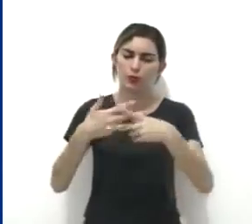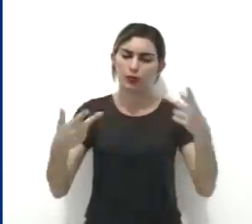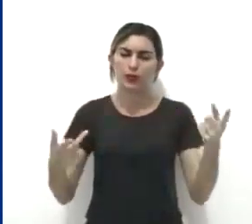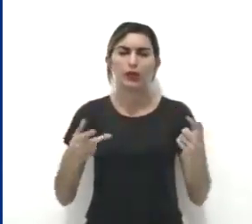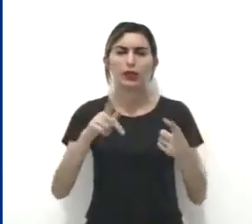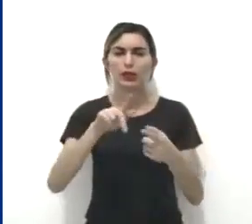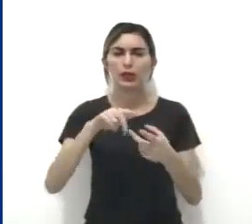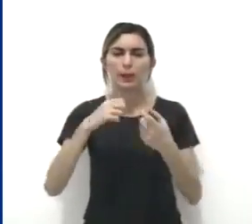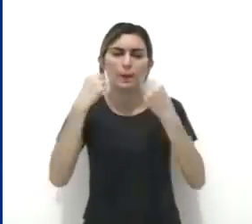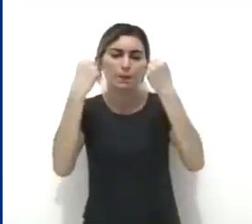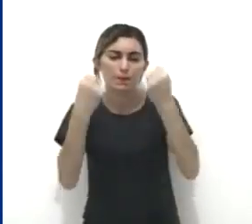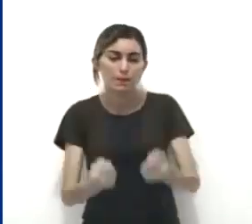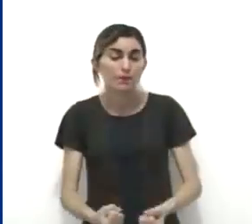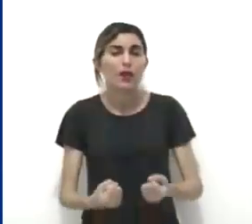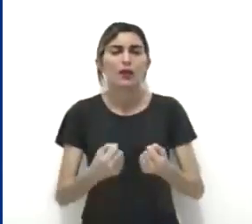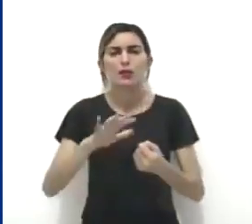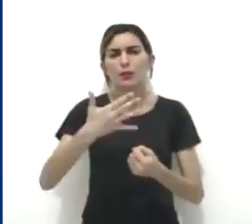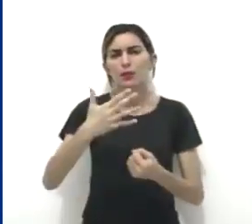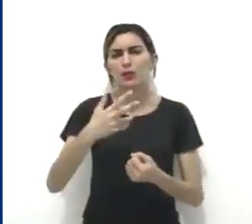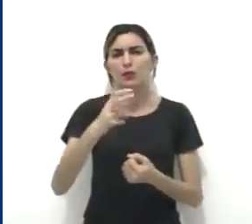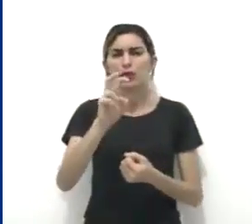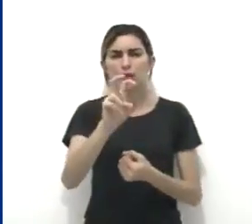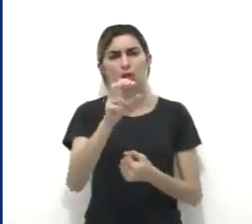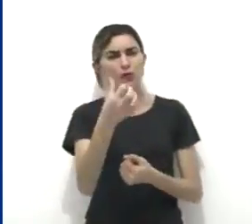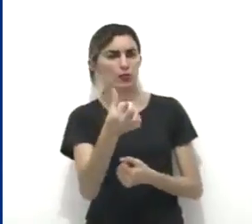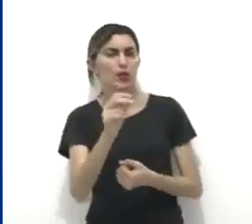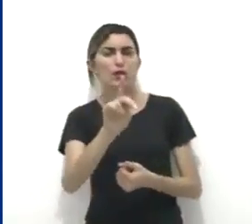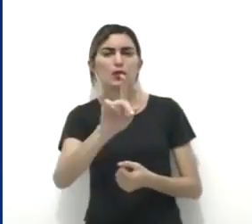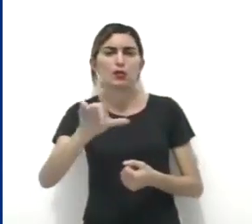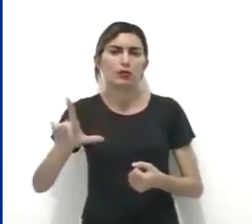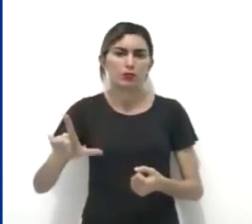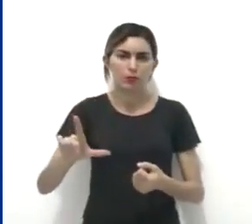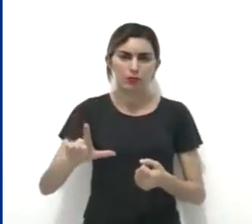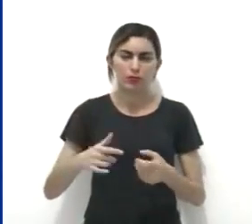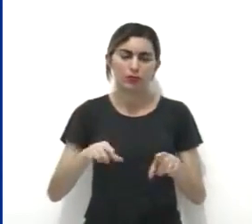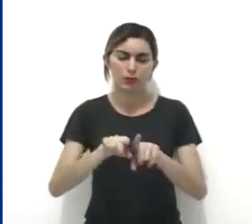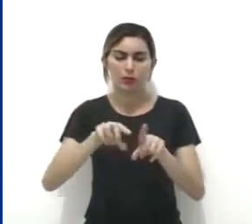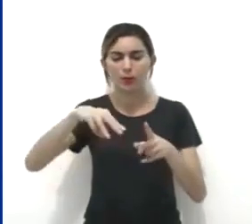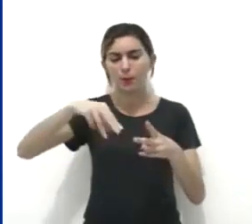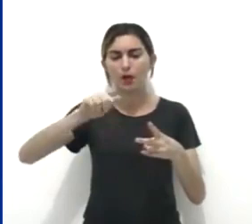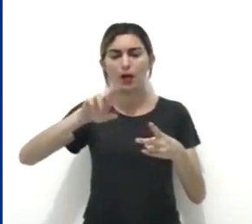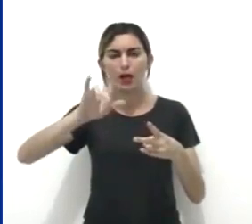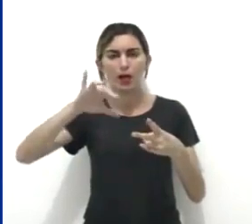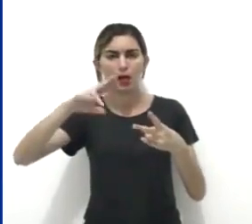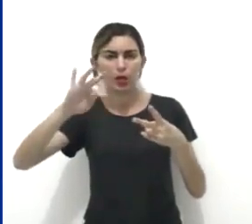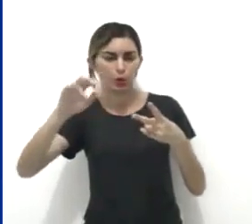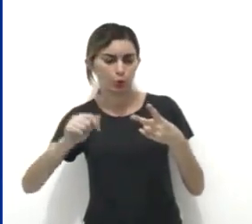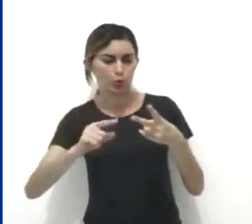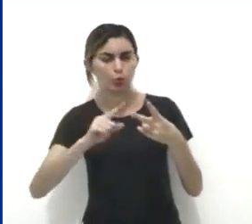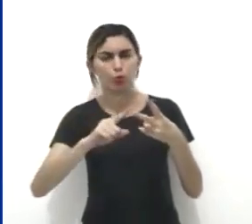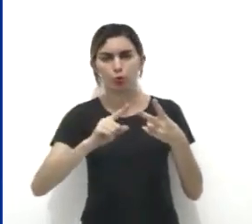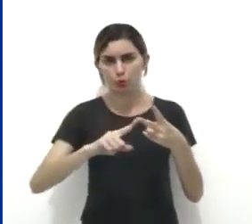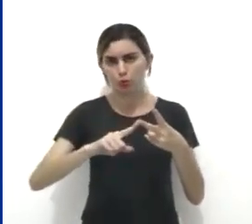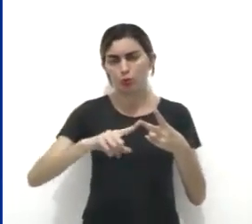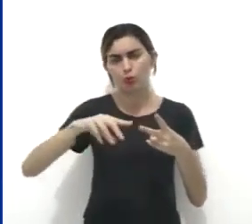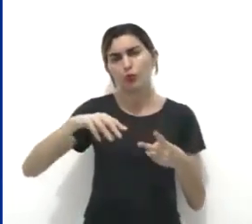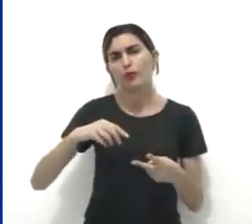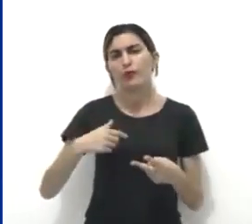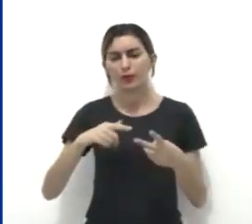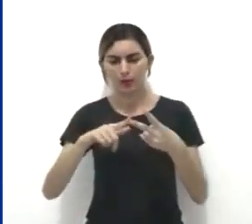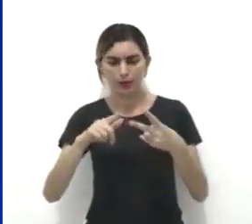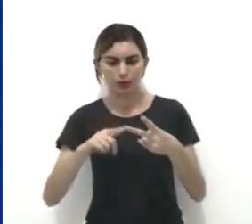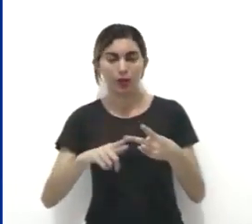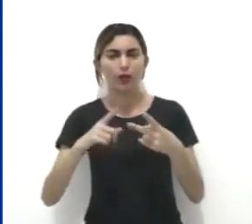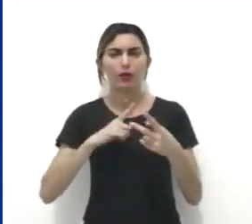si. Esses guizos pesam cerca mais ou menos de 5 a 6 quilos. O maracatu de baque virado ou maracatu